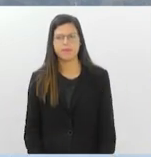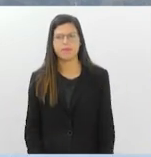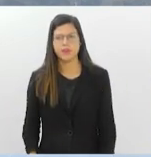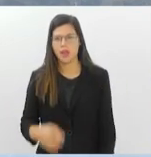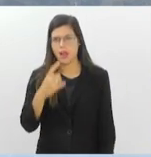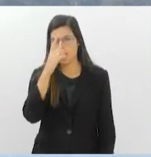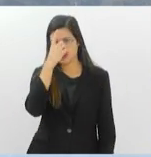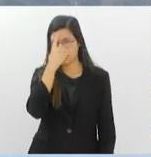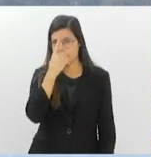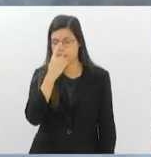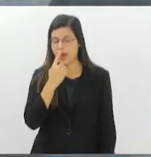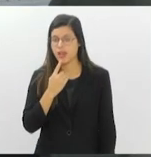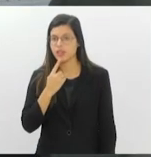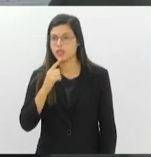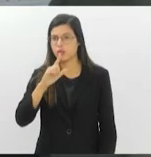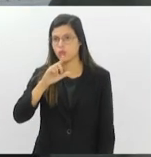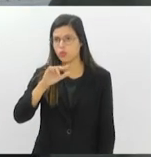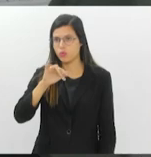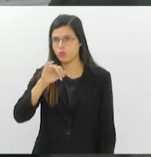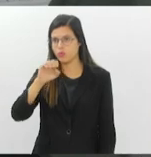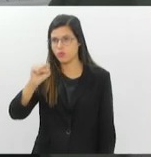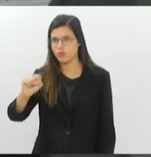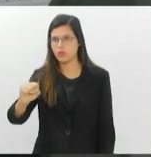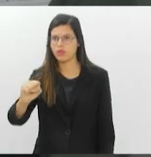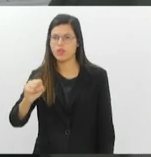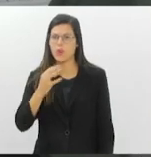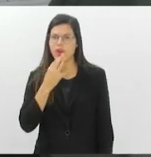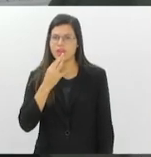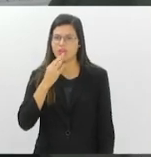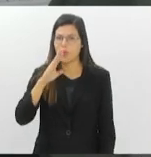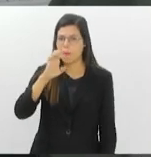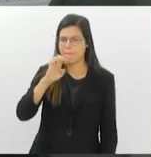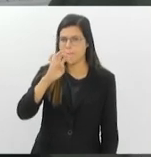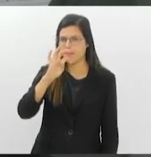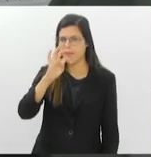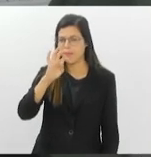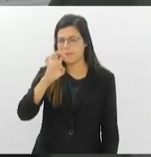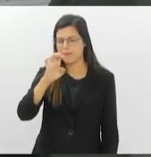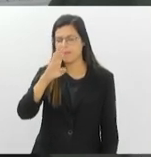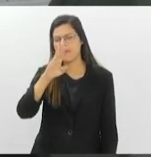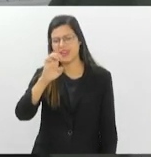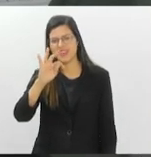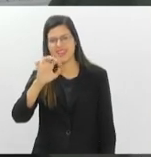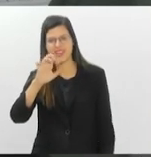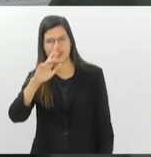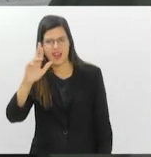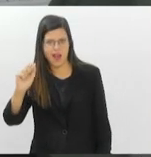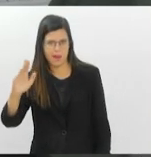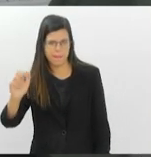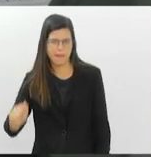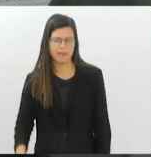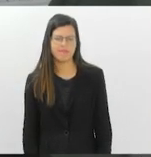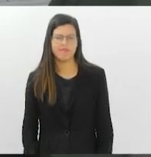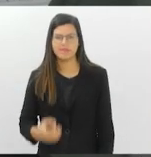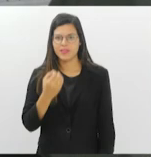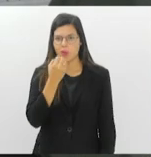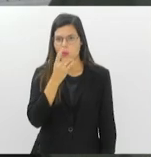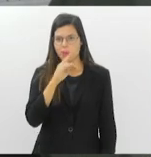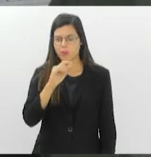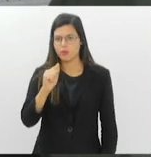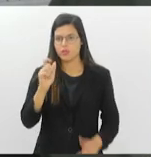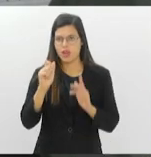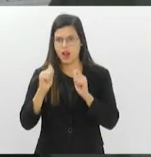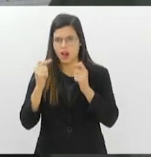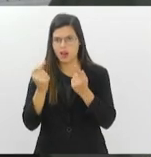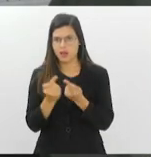São do Luís Augusto mais conhecido como beter rva valeu Bet o bom dia alerge termina